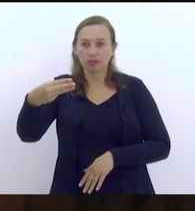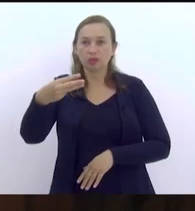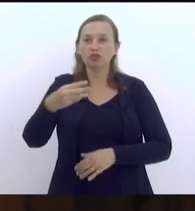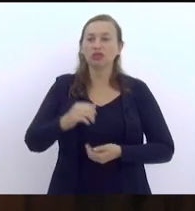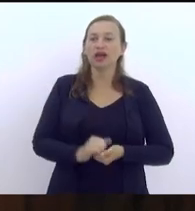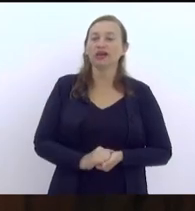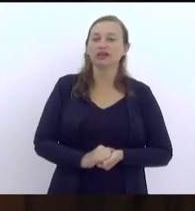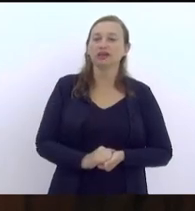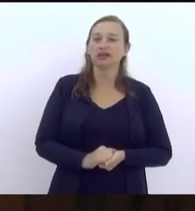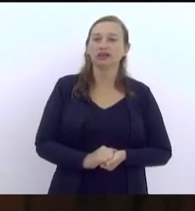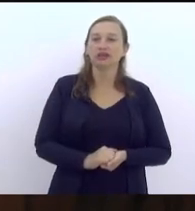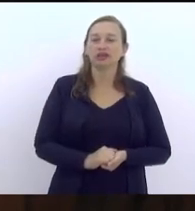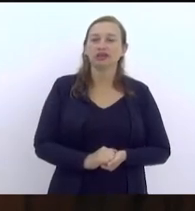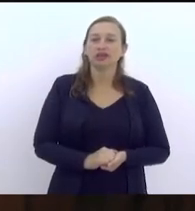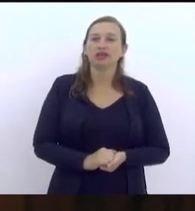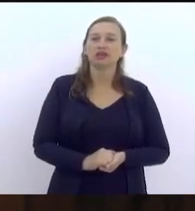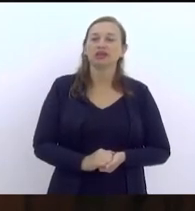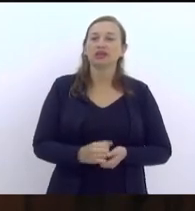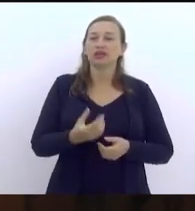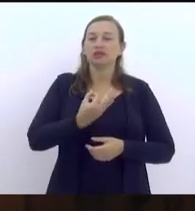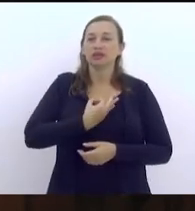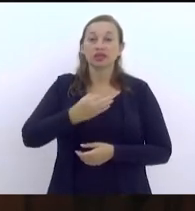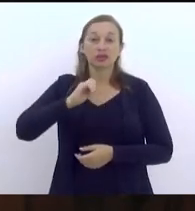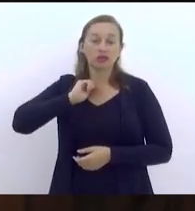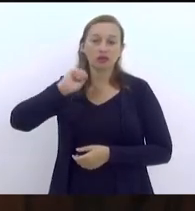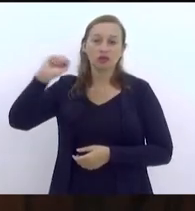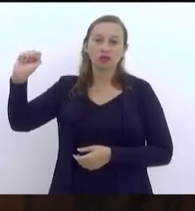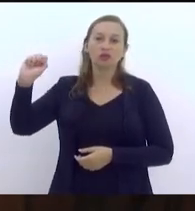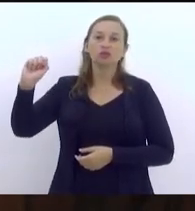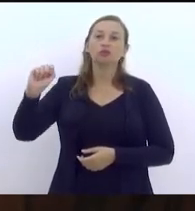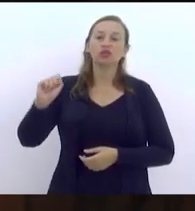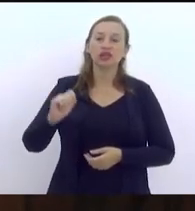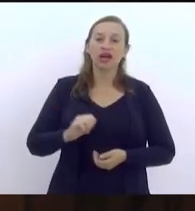Mick, que concede medalha Tiradentes ao seu